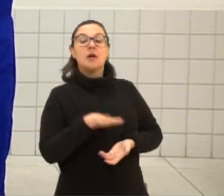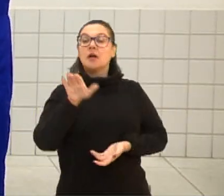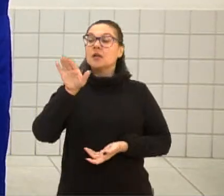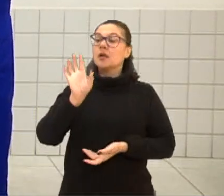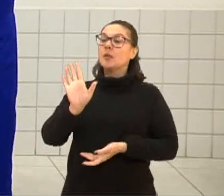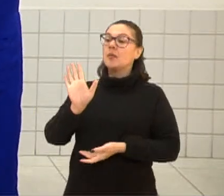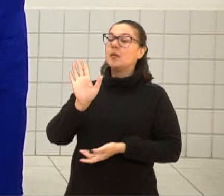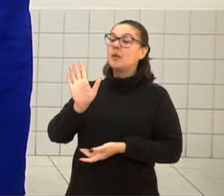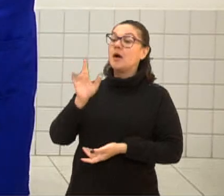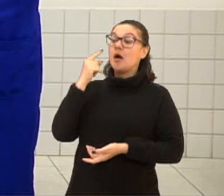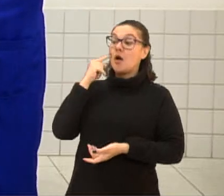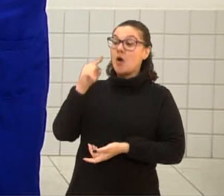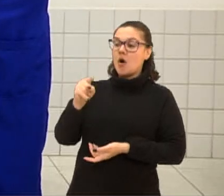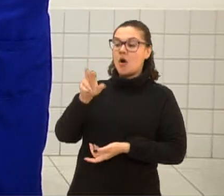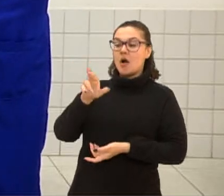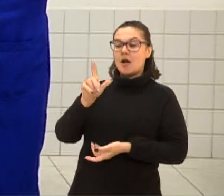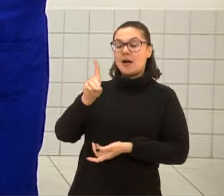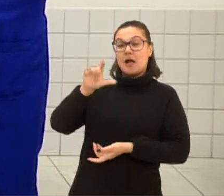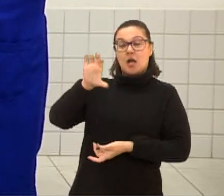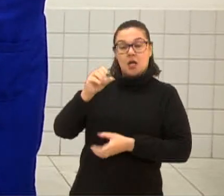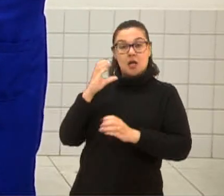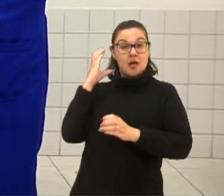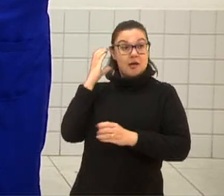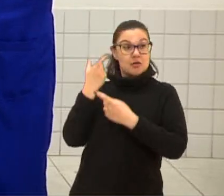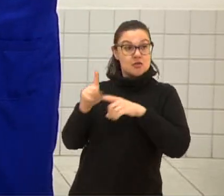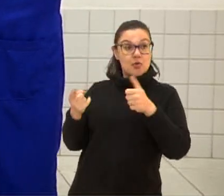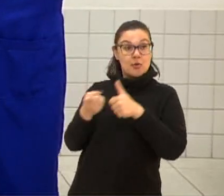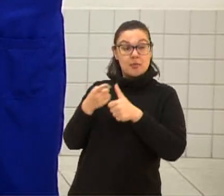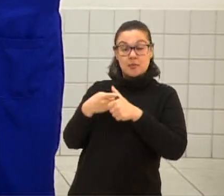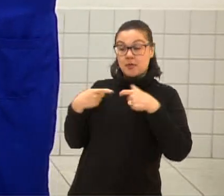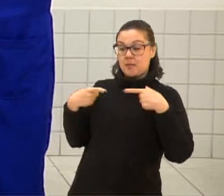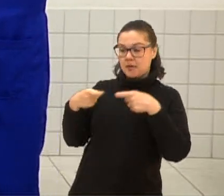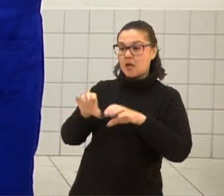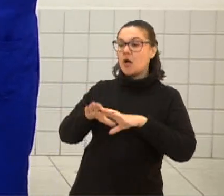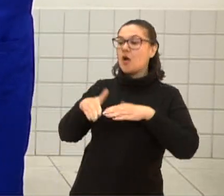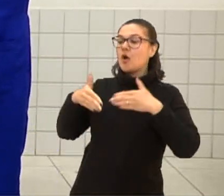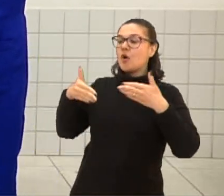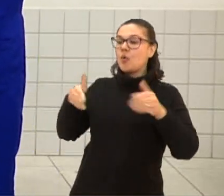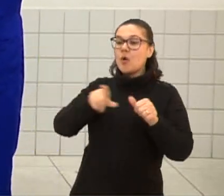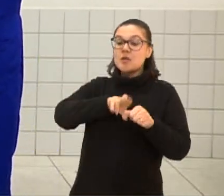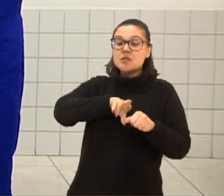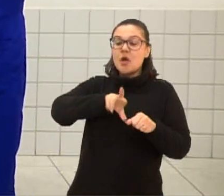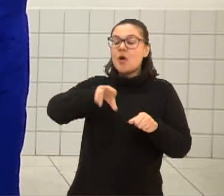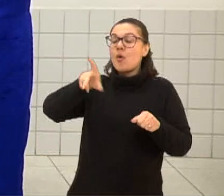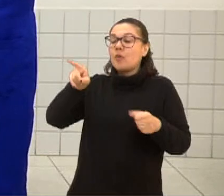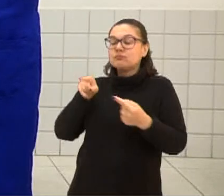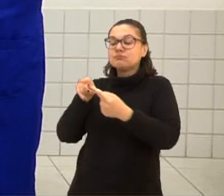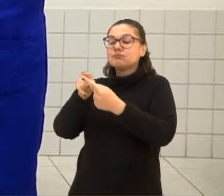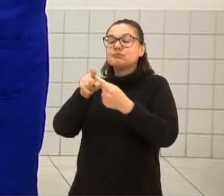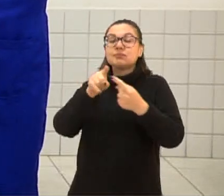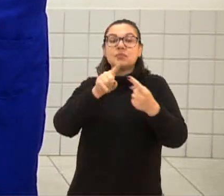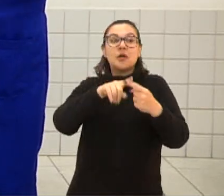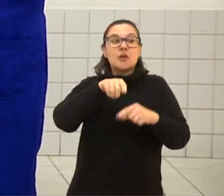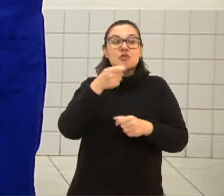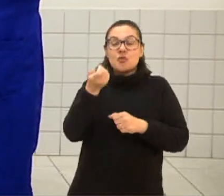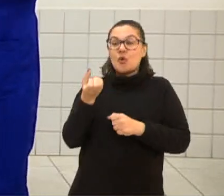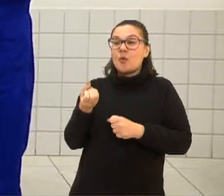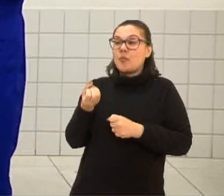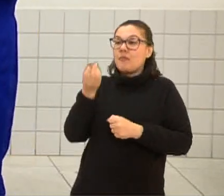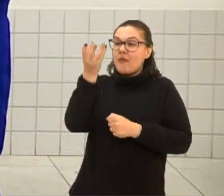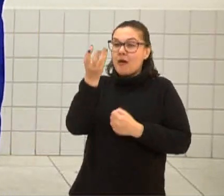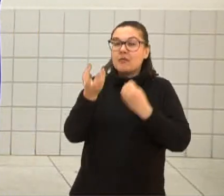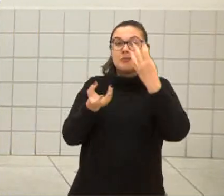Aqui, peraí. Ó, a rádio foi usada na comunicação na Primeira Guerra Mundial. Quais eram as outras funções dela na questão da viagem,